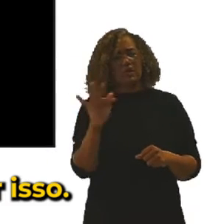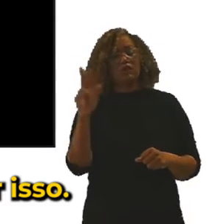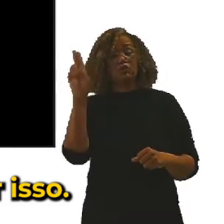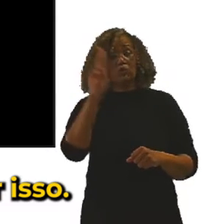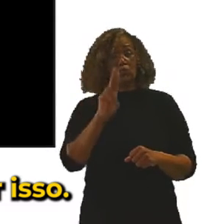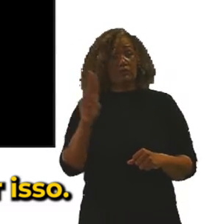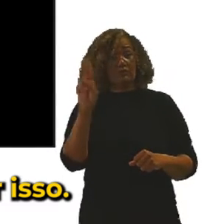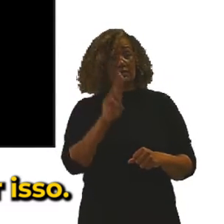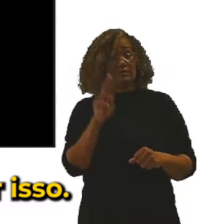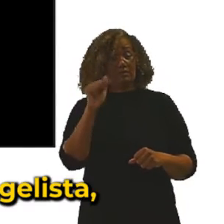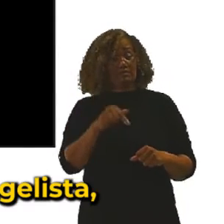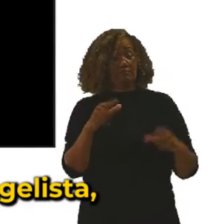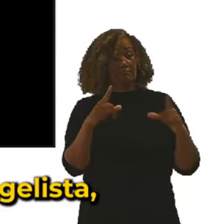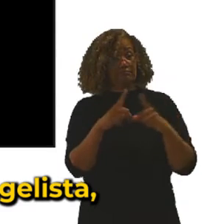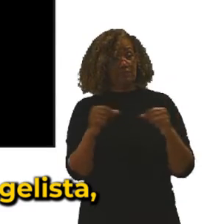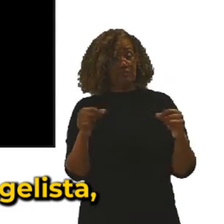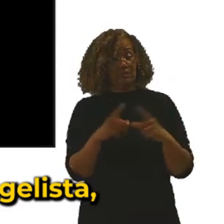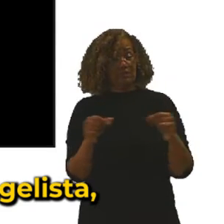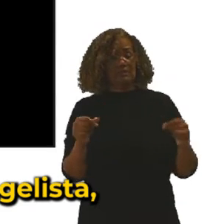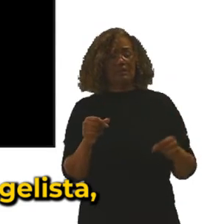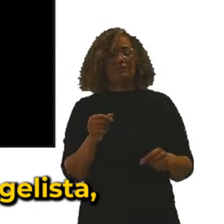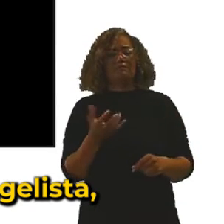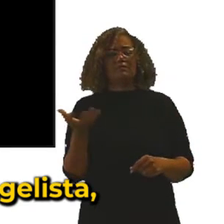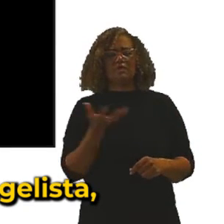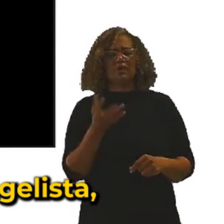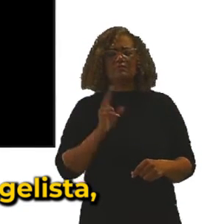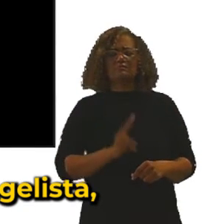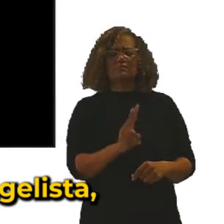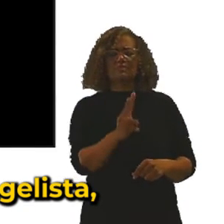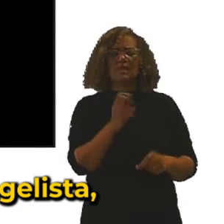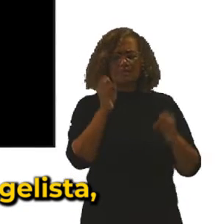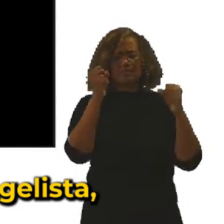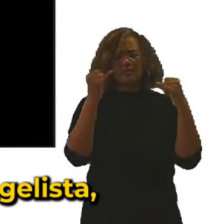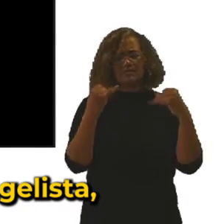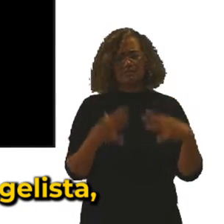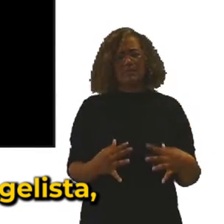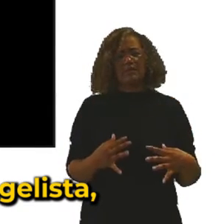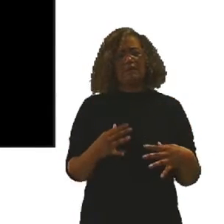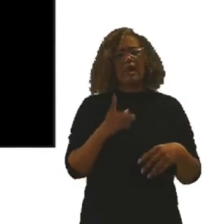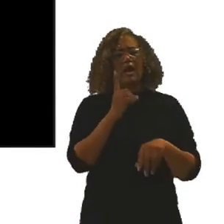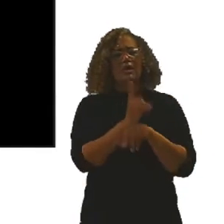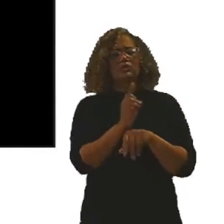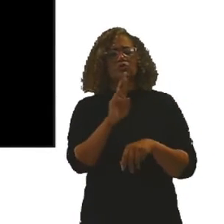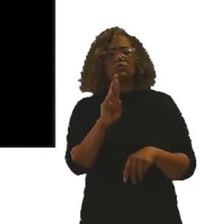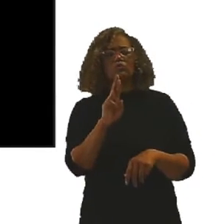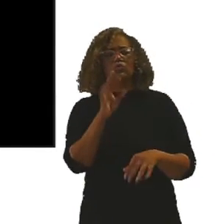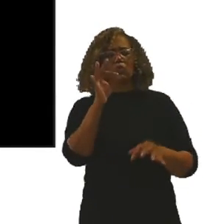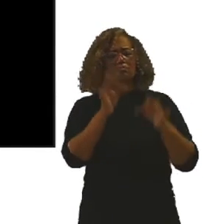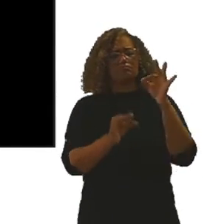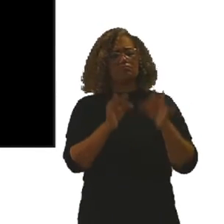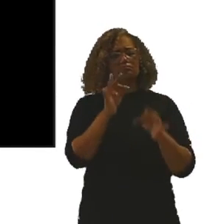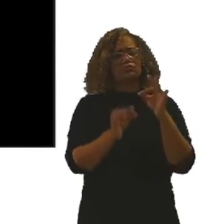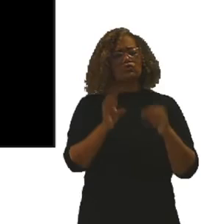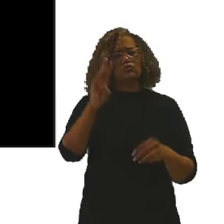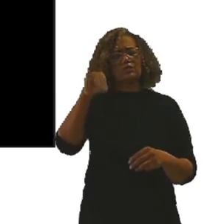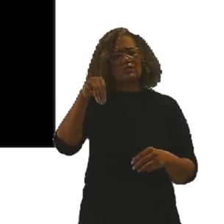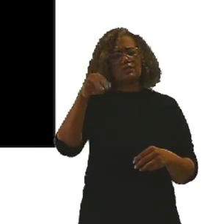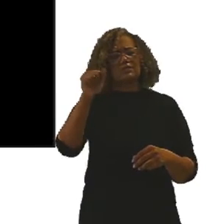eu gosto sempre de falar isso, professor juiz Márcio Evangelista, que lá